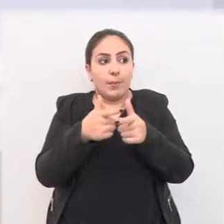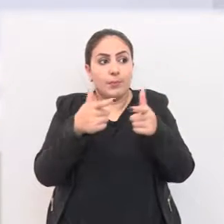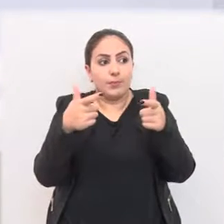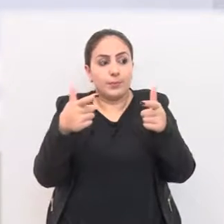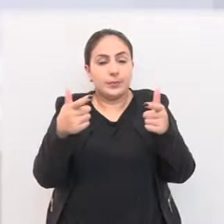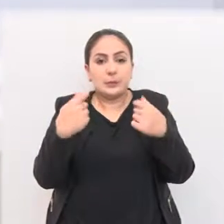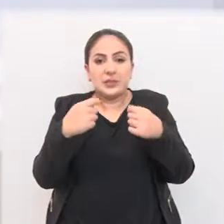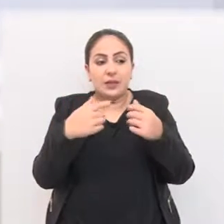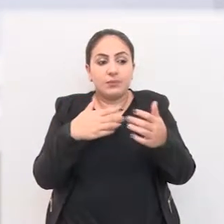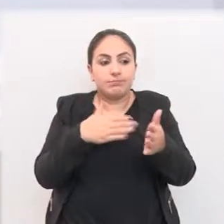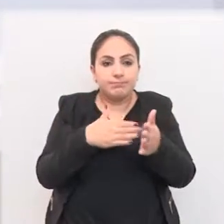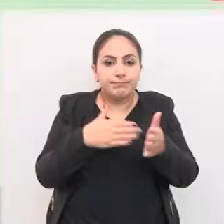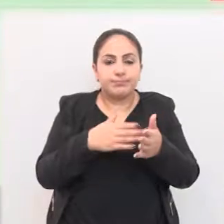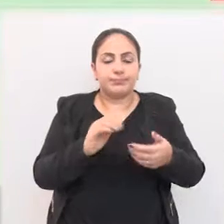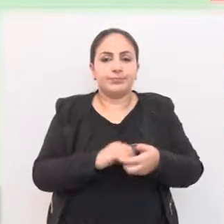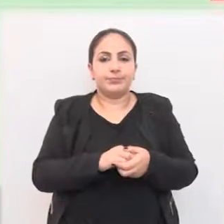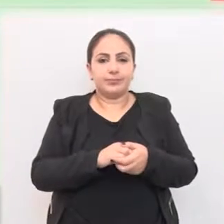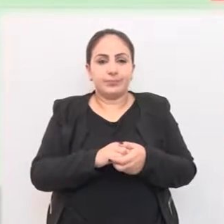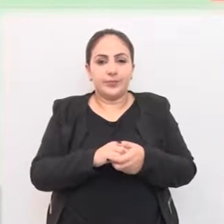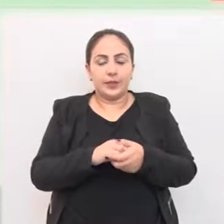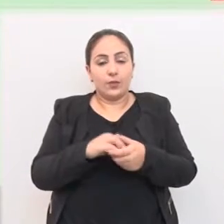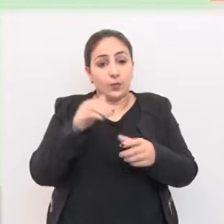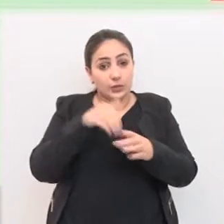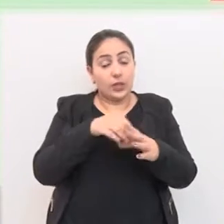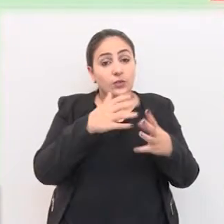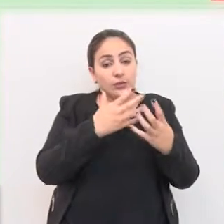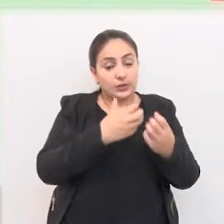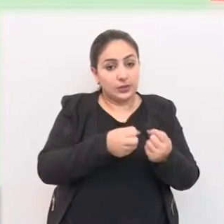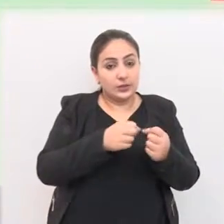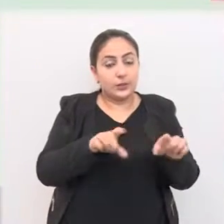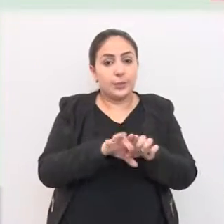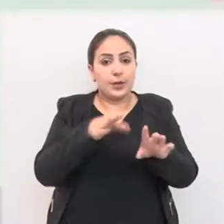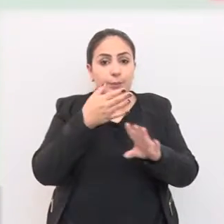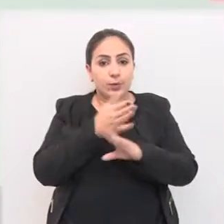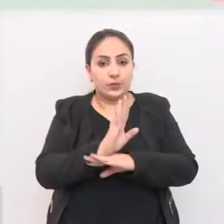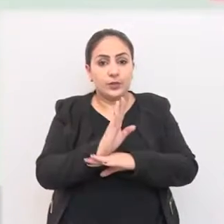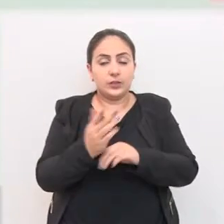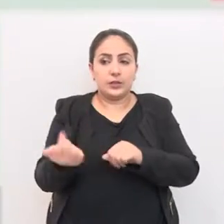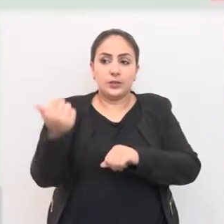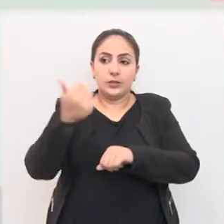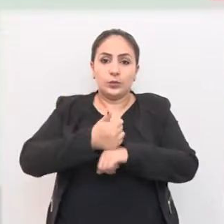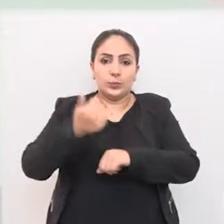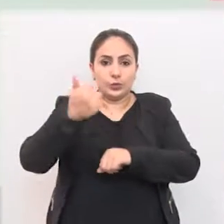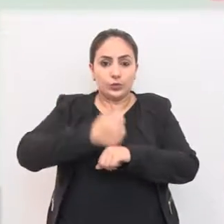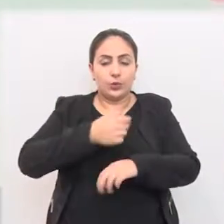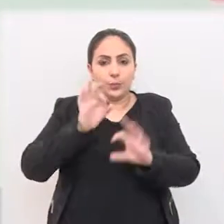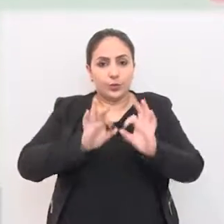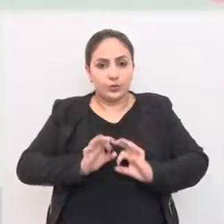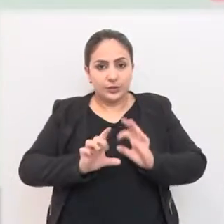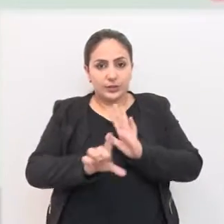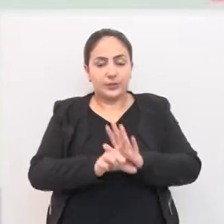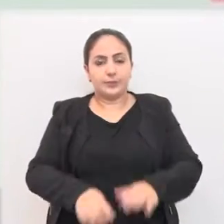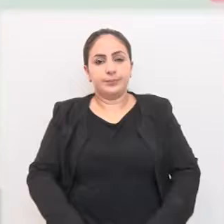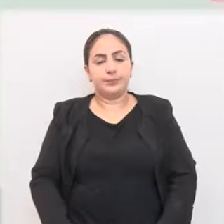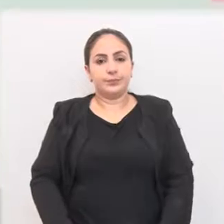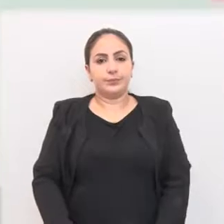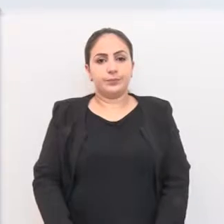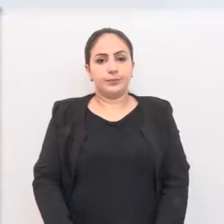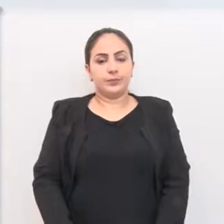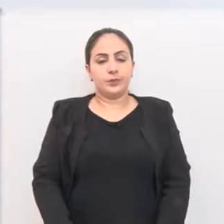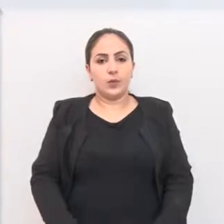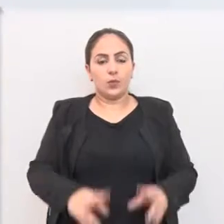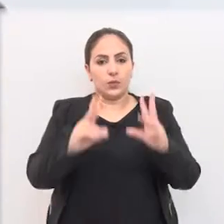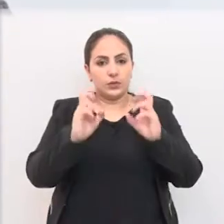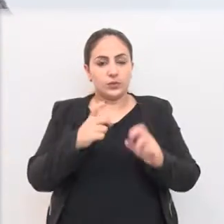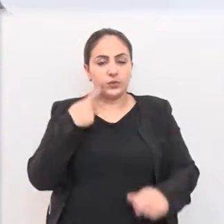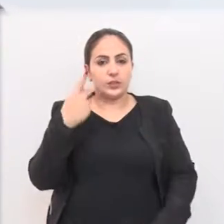proporção ainda está bem aquém do esperado. Por unanimidade, também foram aprovados substitutivos a projetos de lei.